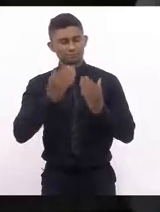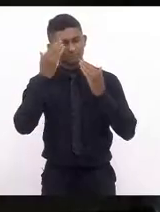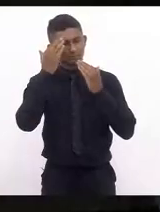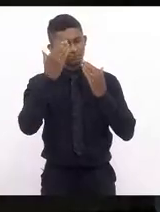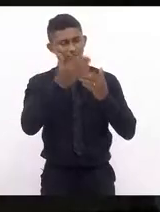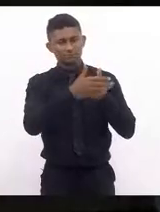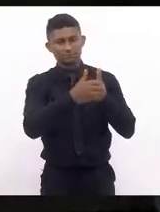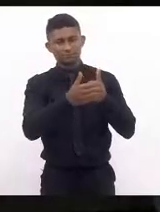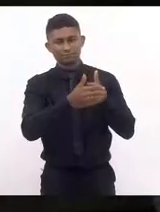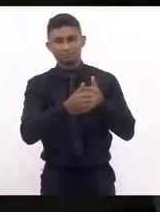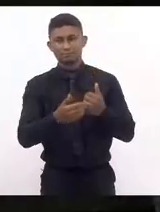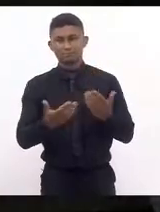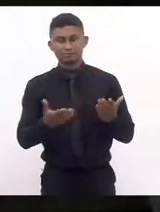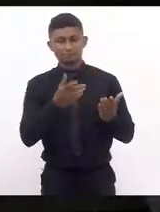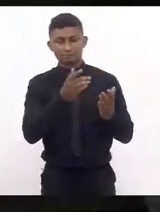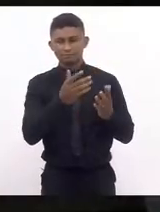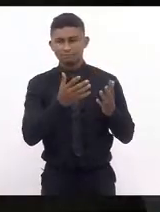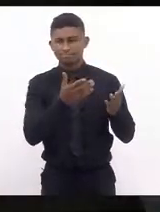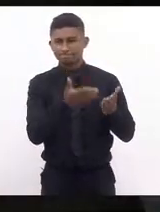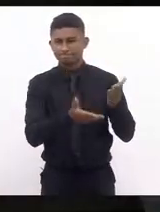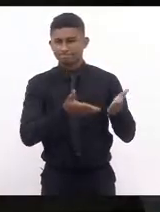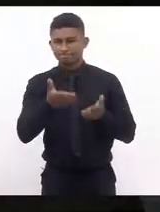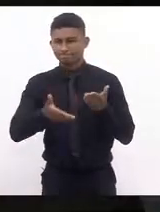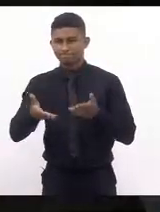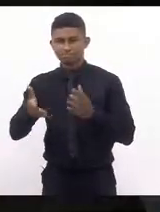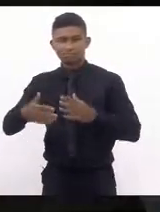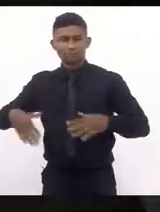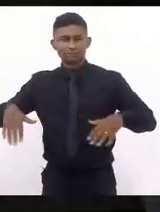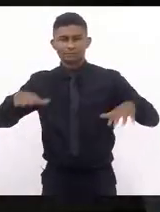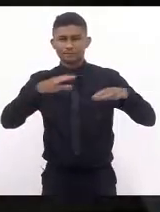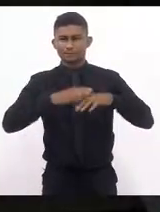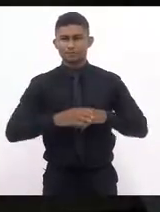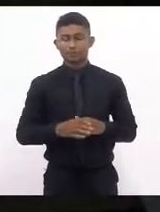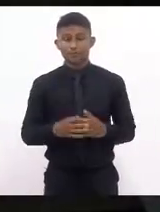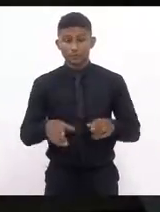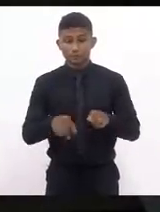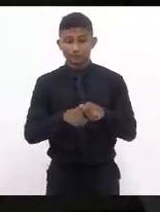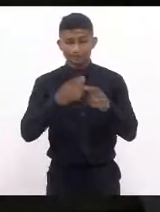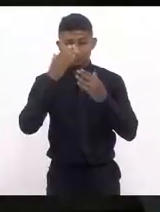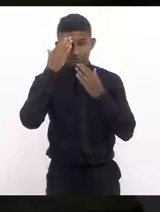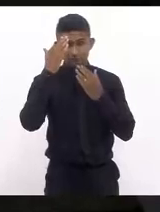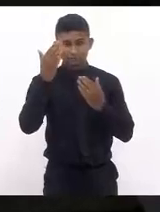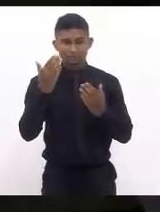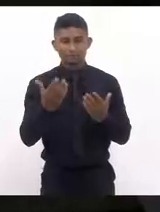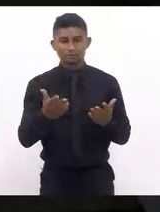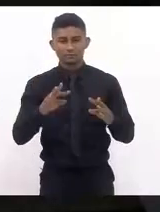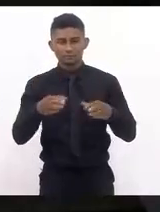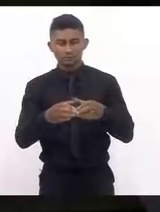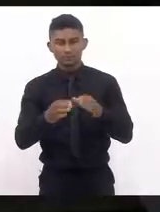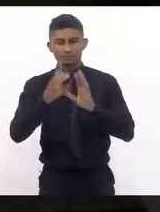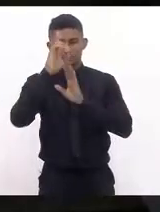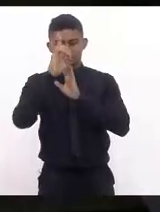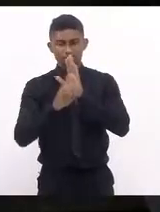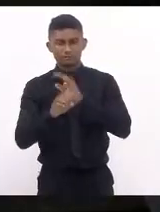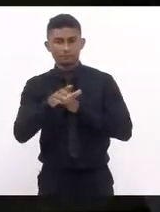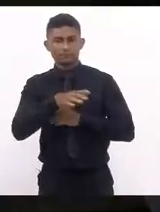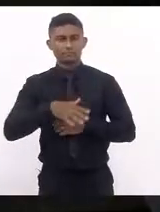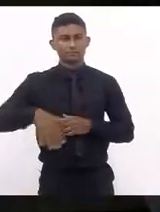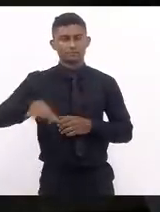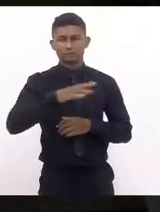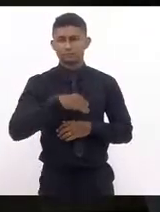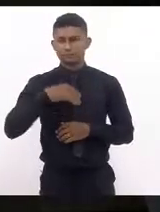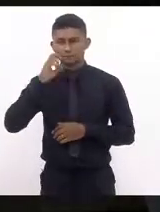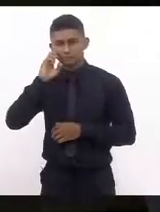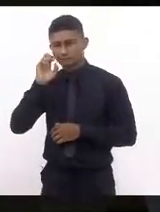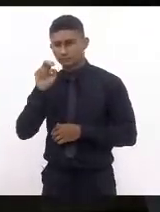o tratamento que sou da igualitário a todos quero também agradecer agradecer a toda diretoria parabéns a diretoria o